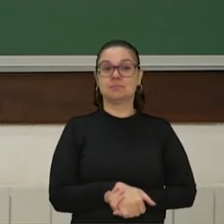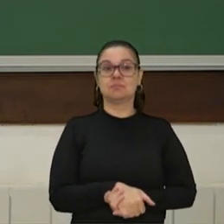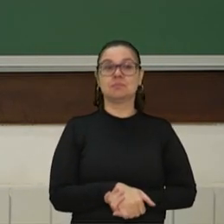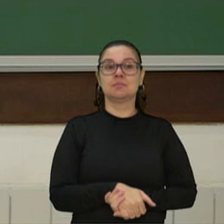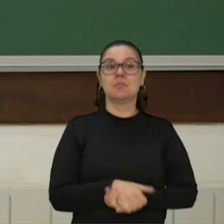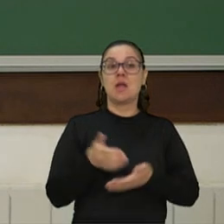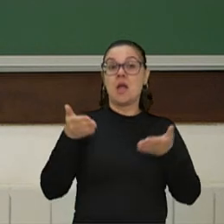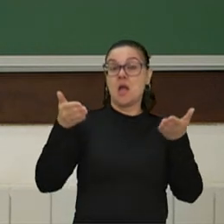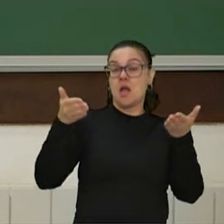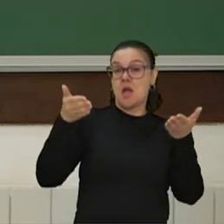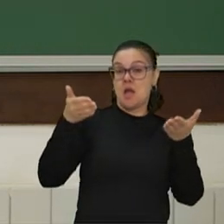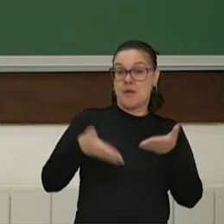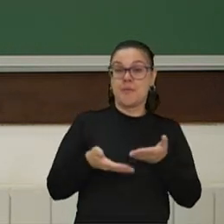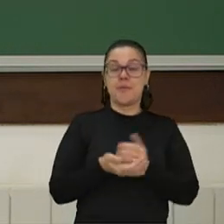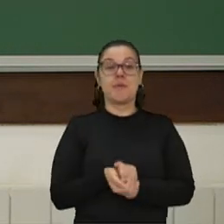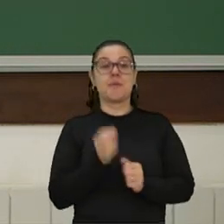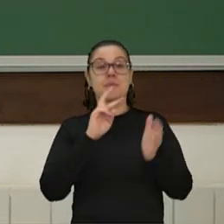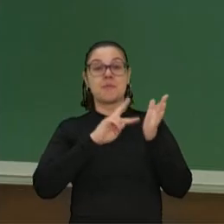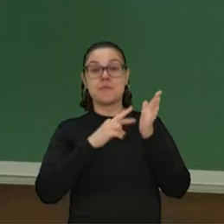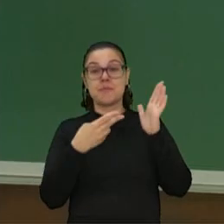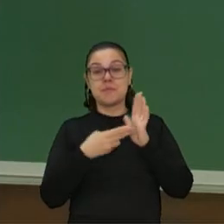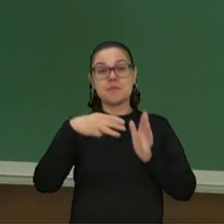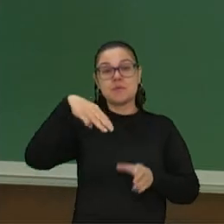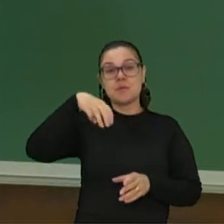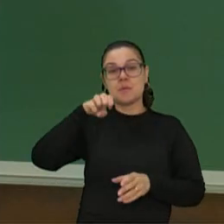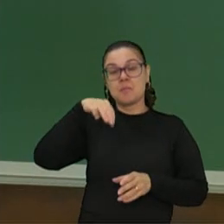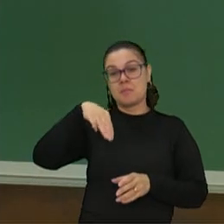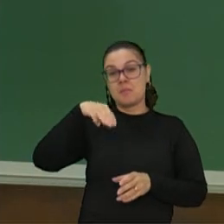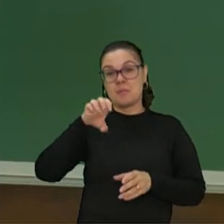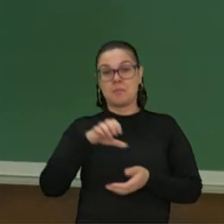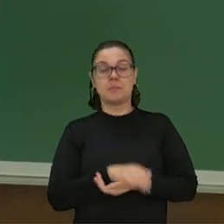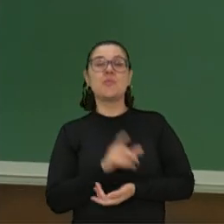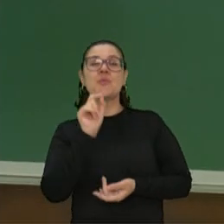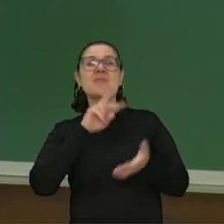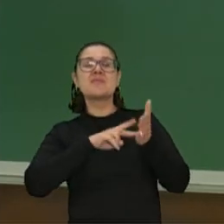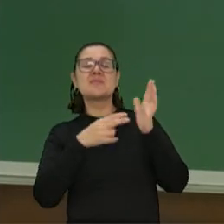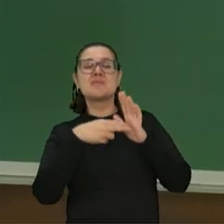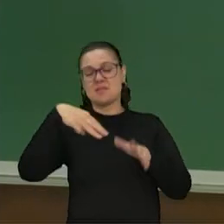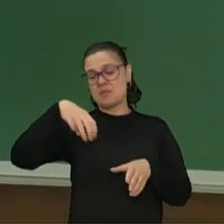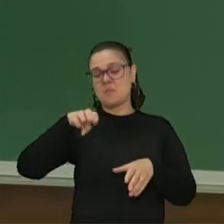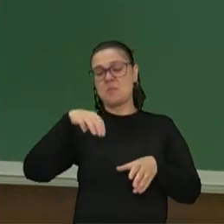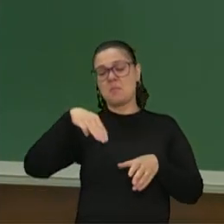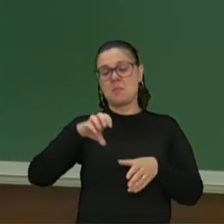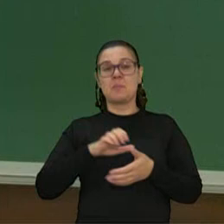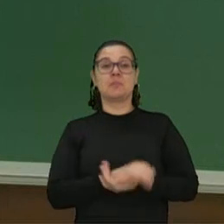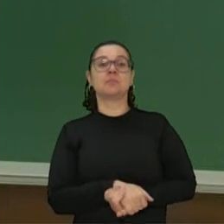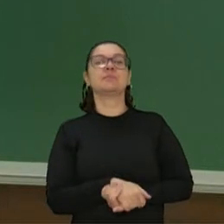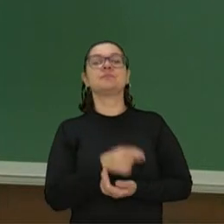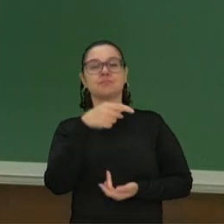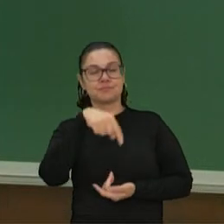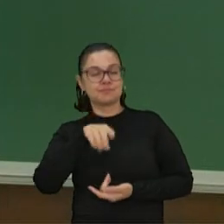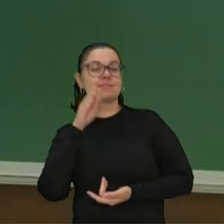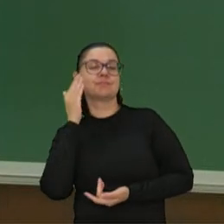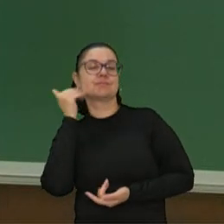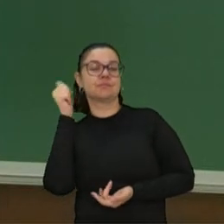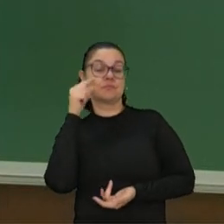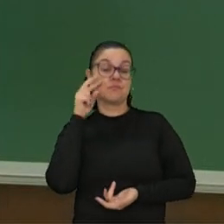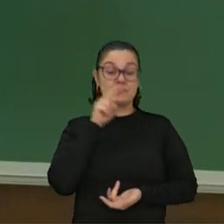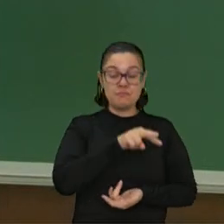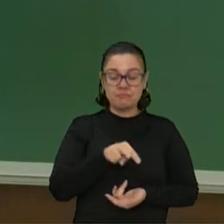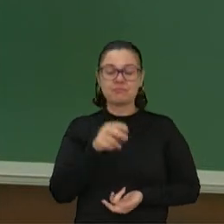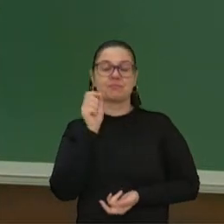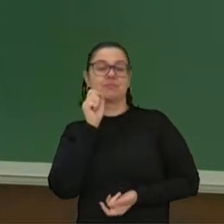Bom, vamos falar então agora um pouquinho de meme. Você sabe o que é um meme? Né? Com certeza você já viu